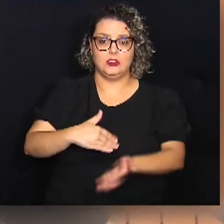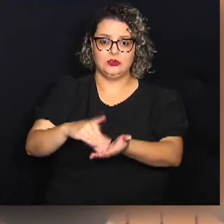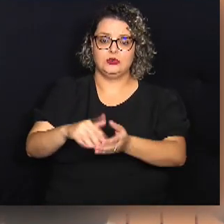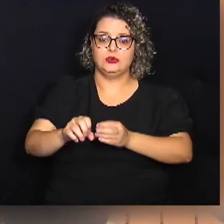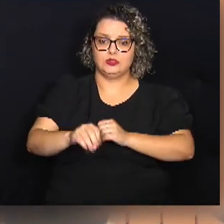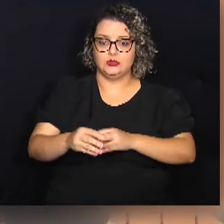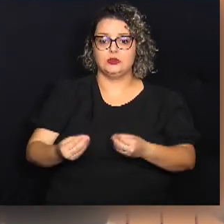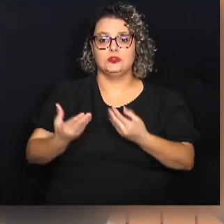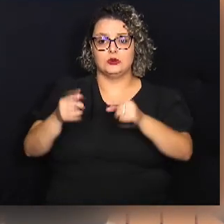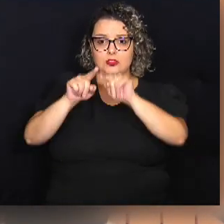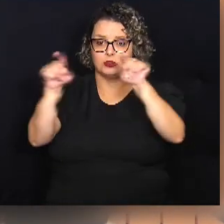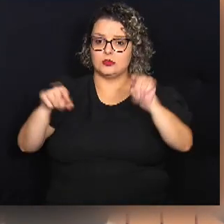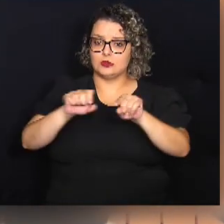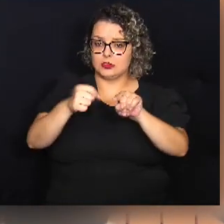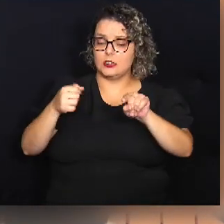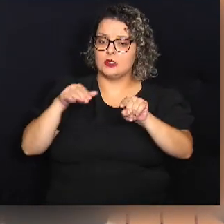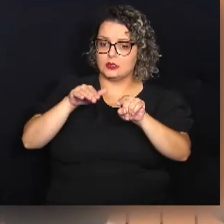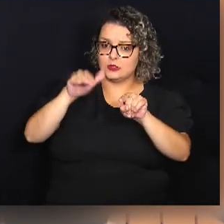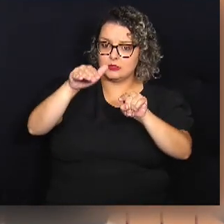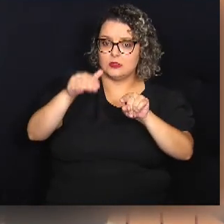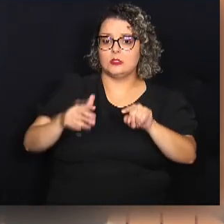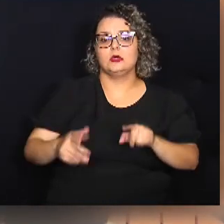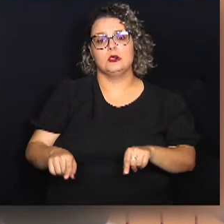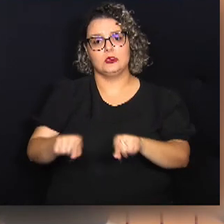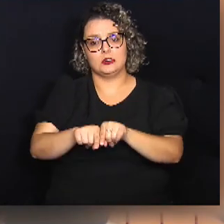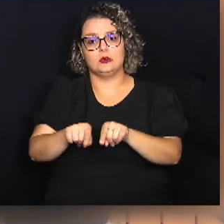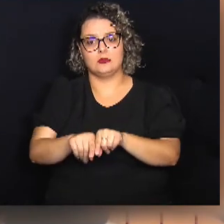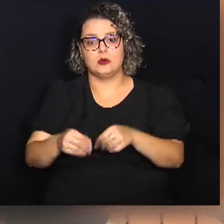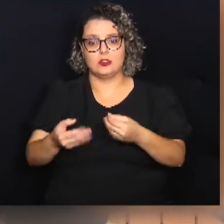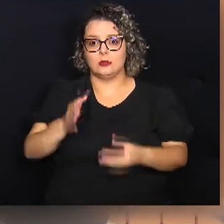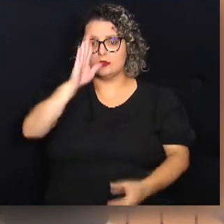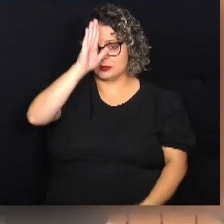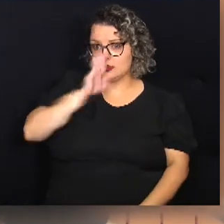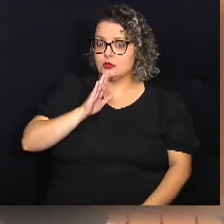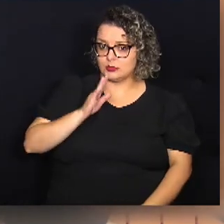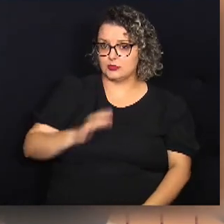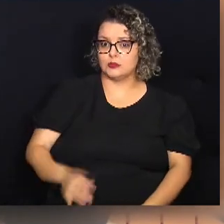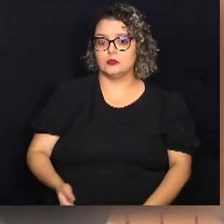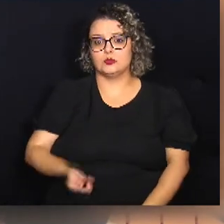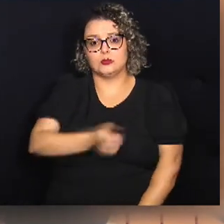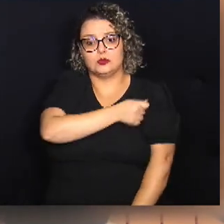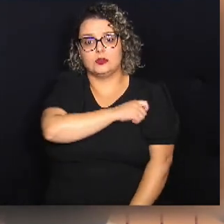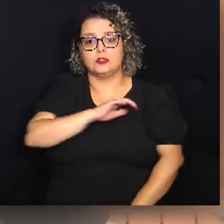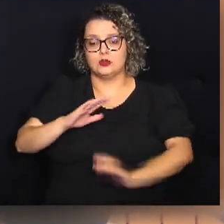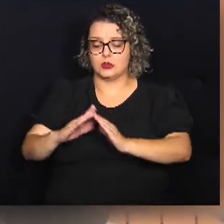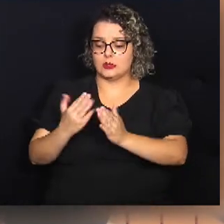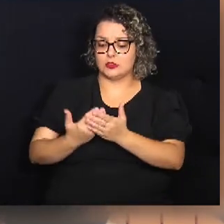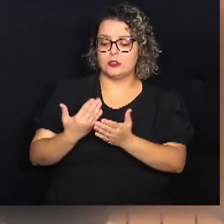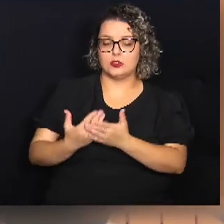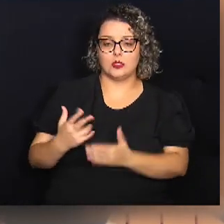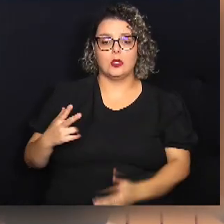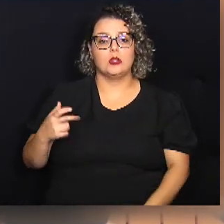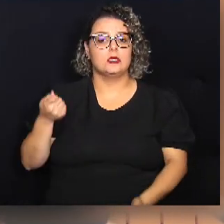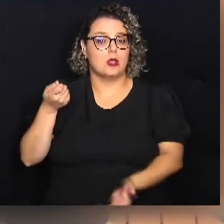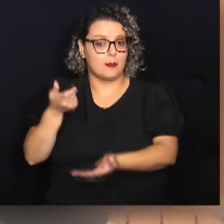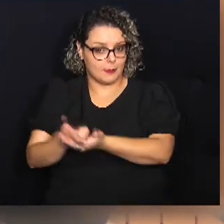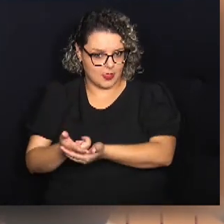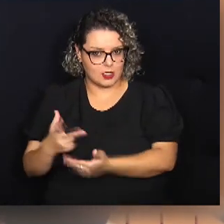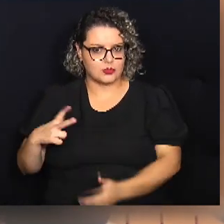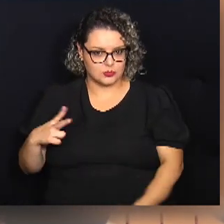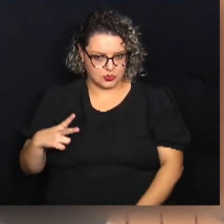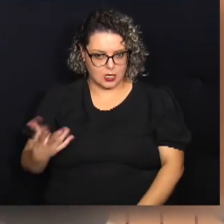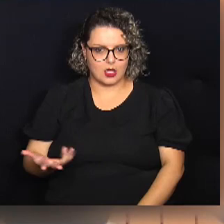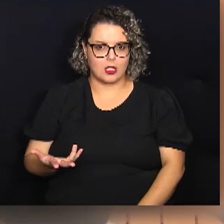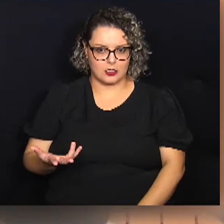fornecer esses armários para as escolas e as mesmas devem fornecer gratuitamente para os alunos. Já nas escolas particulares, as escolas